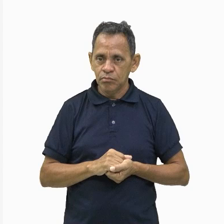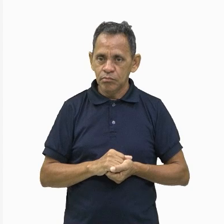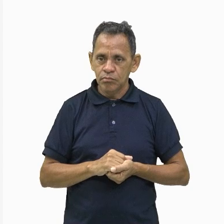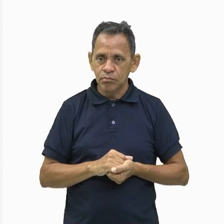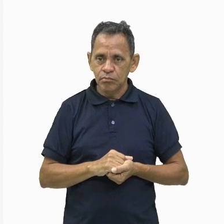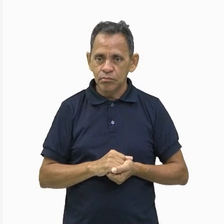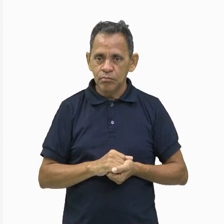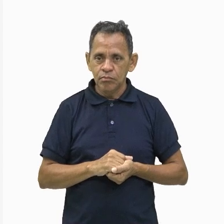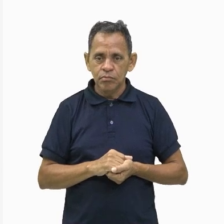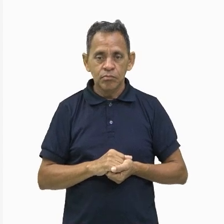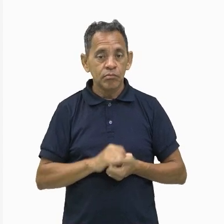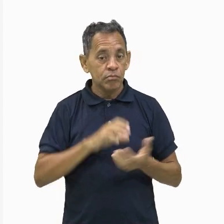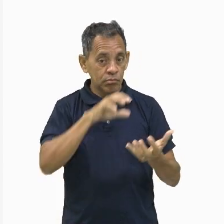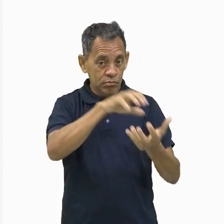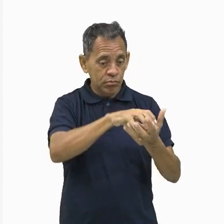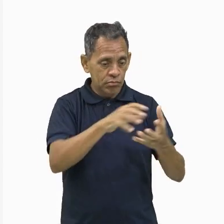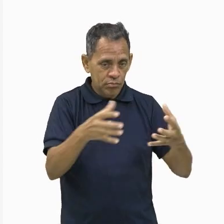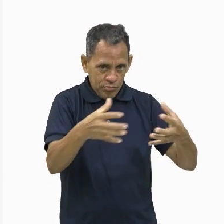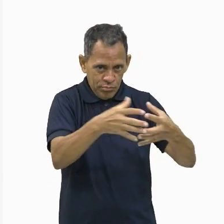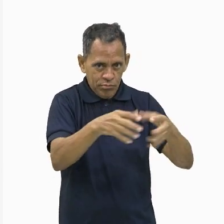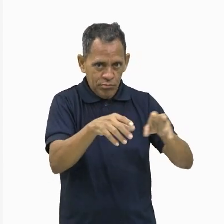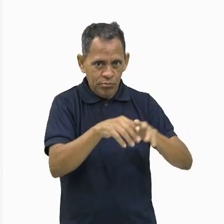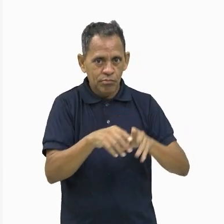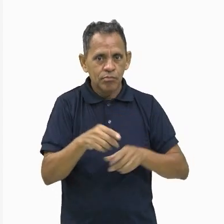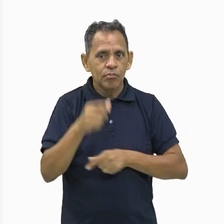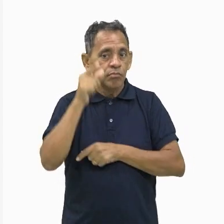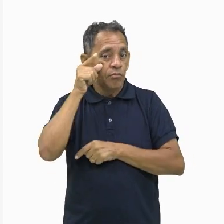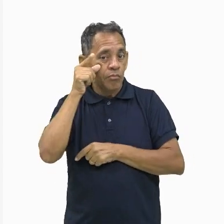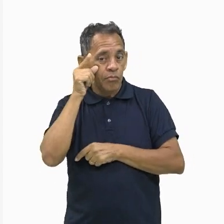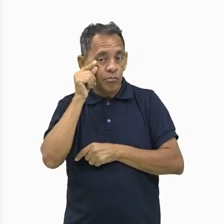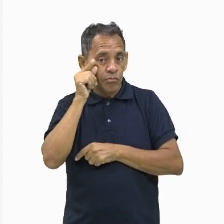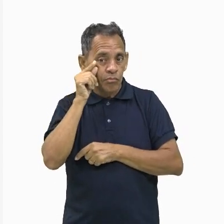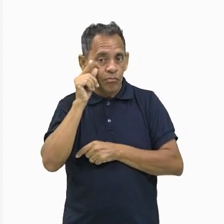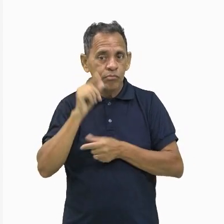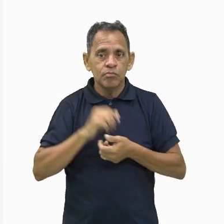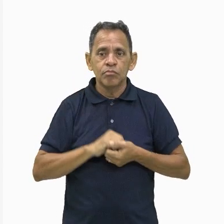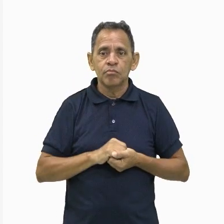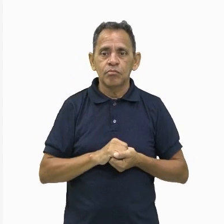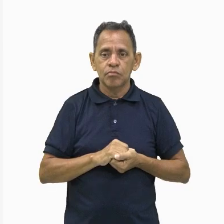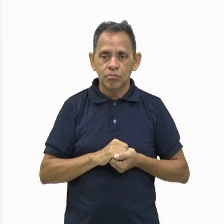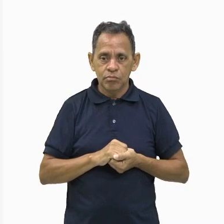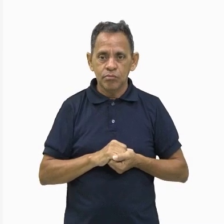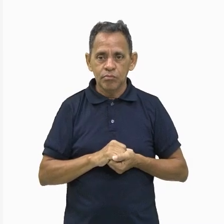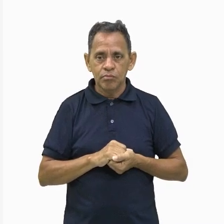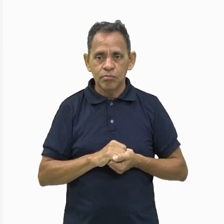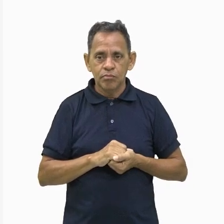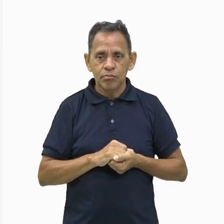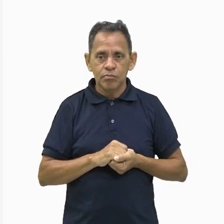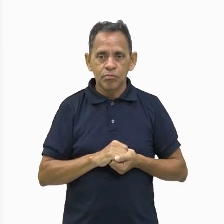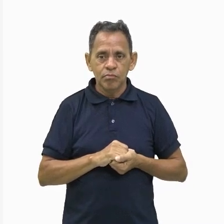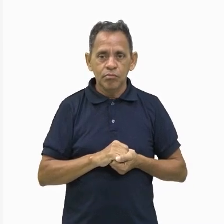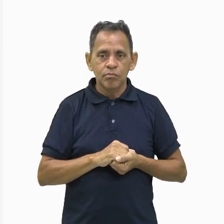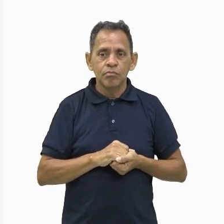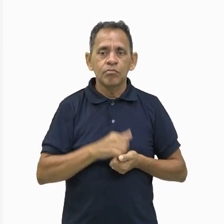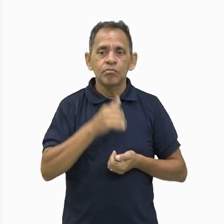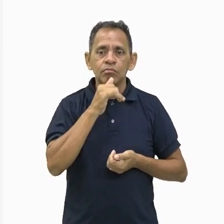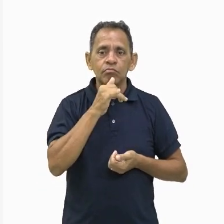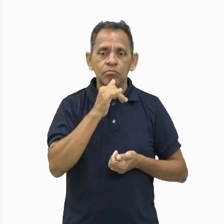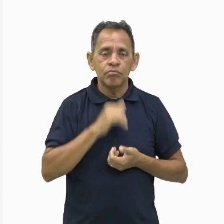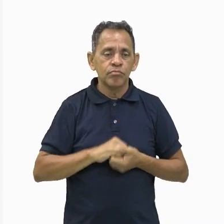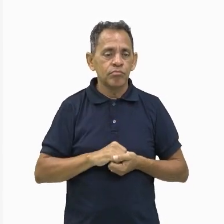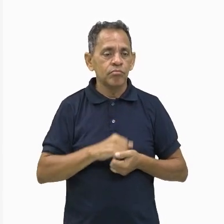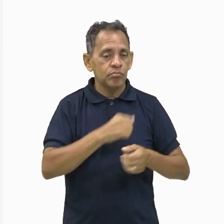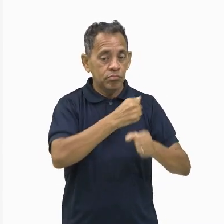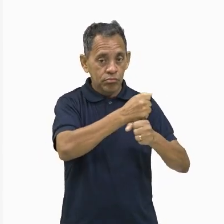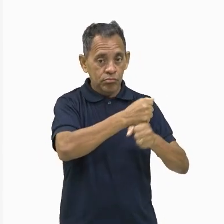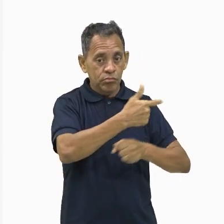a Cooperativa de Guaraná... Muito bem, vamos aqui a mais uma questão aqui, tá? Exemplo. Em